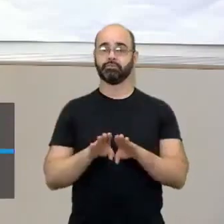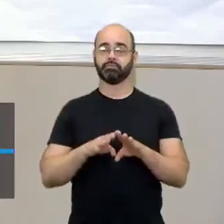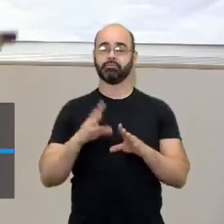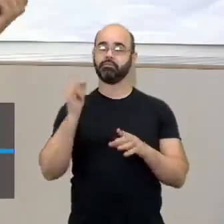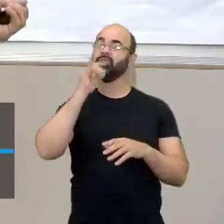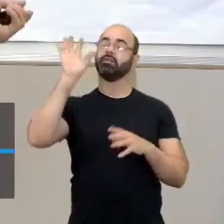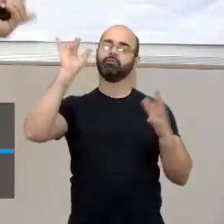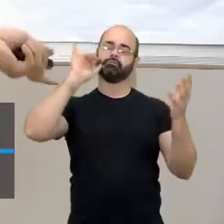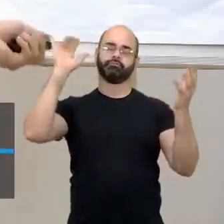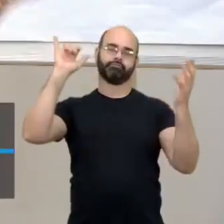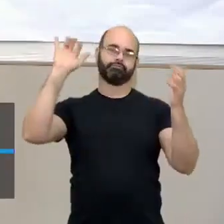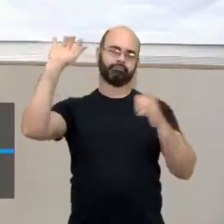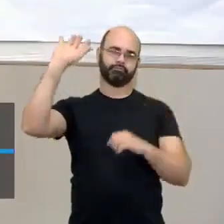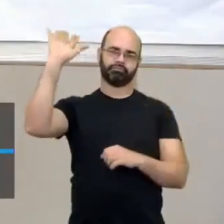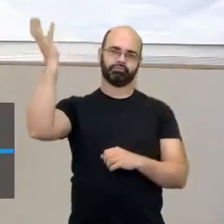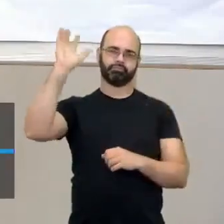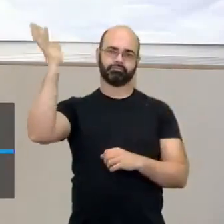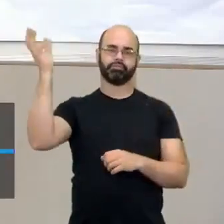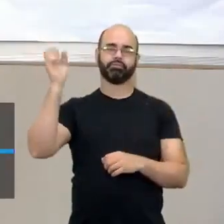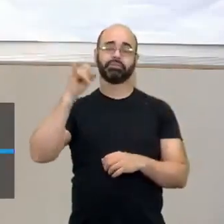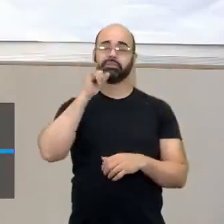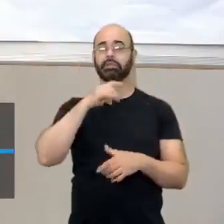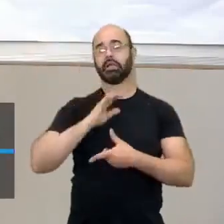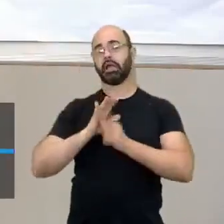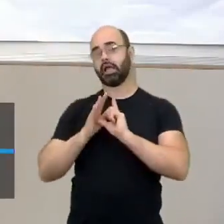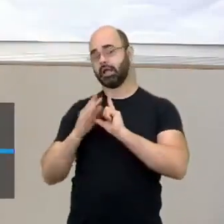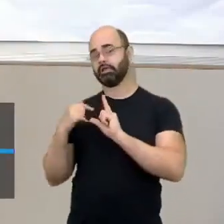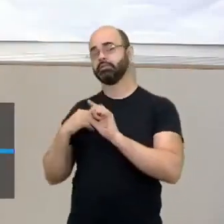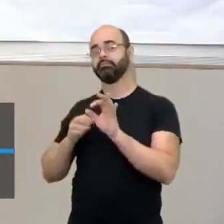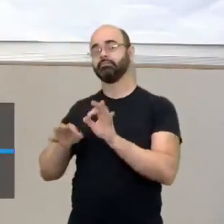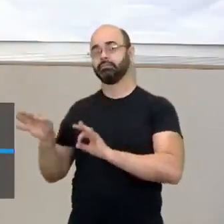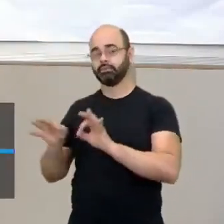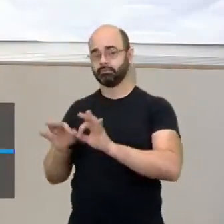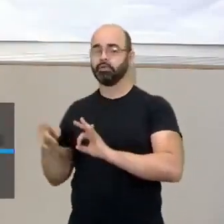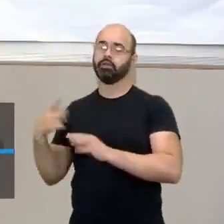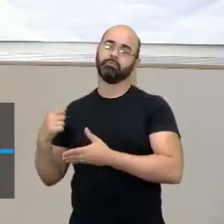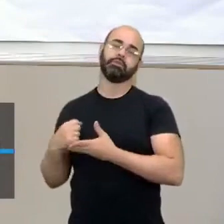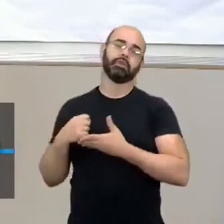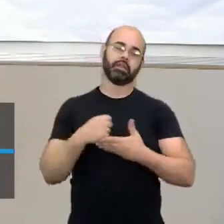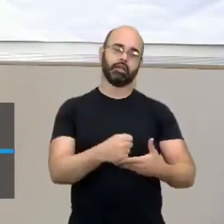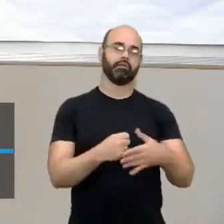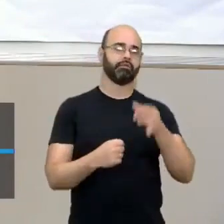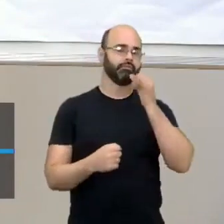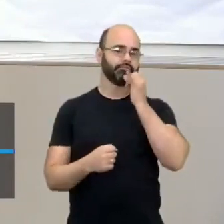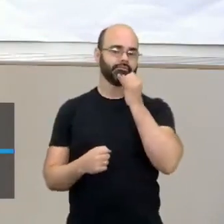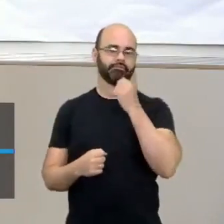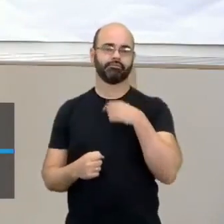lambe-lambe, você prepara a arte antes de colocá-la na rua. Então às vezes você pode levar, vamos supor que você é um cara muito